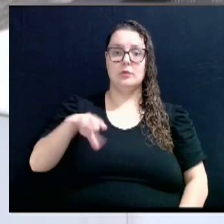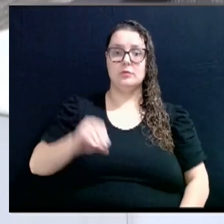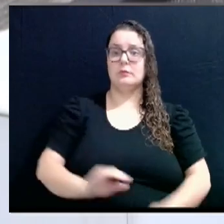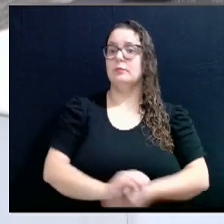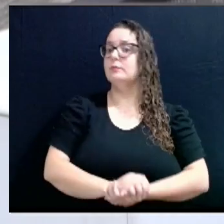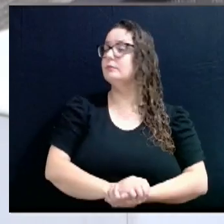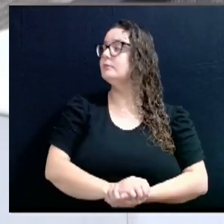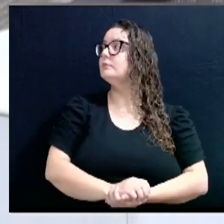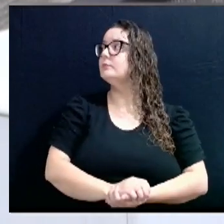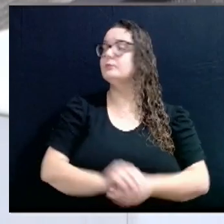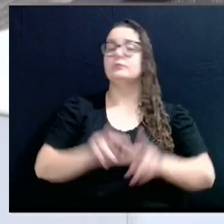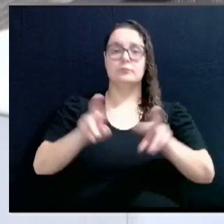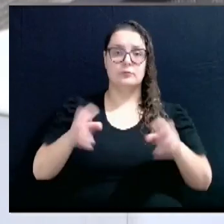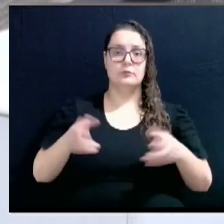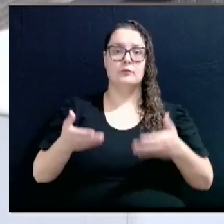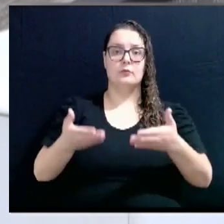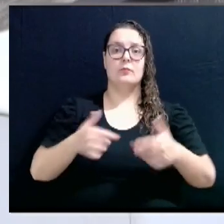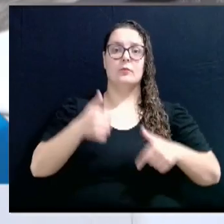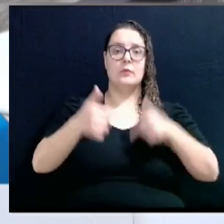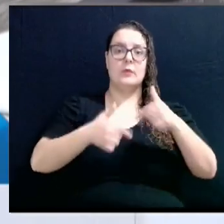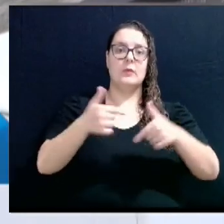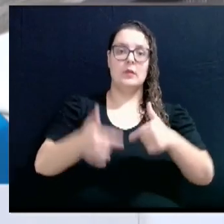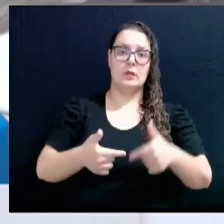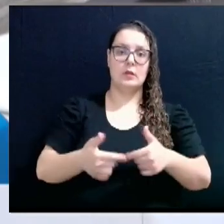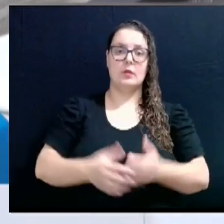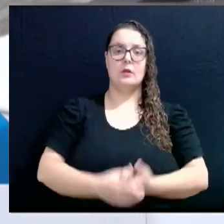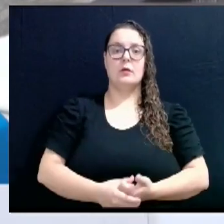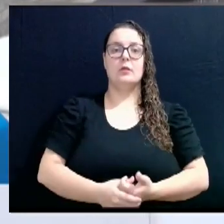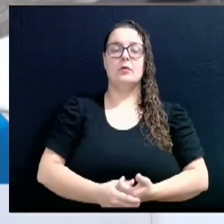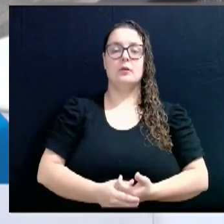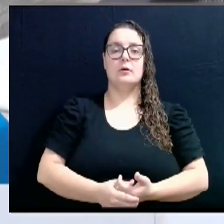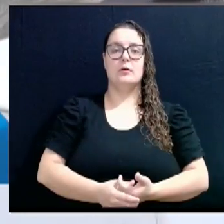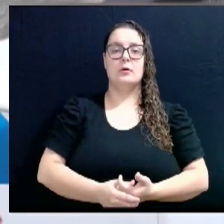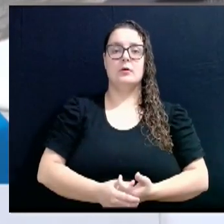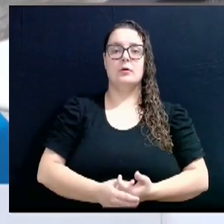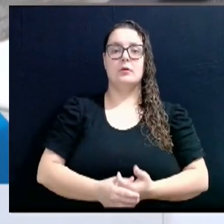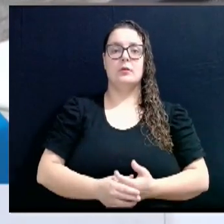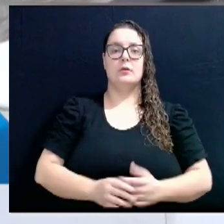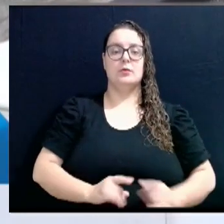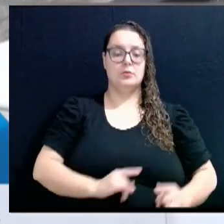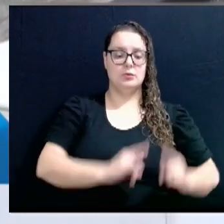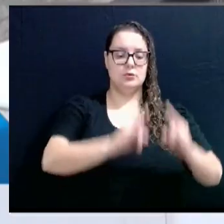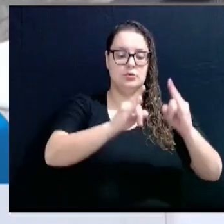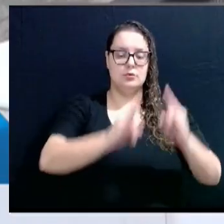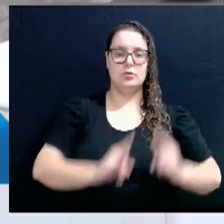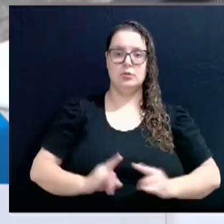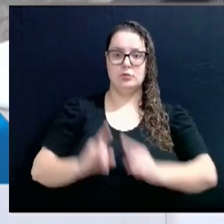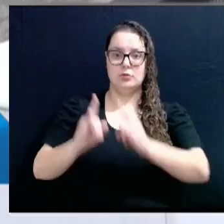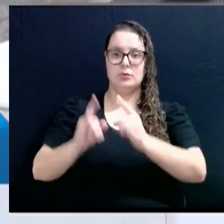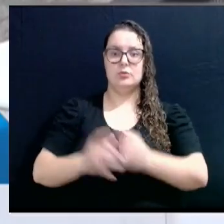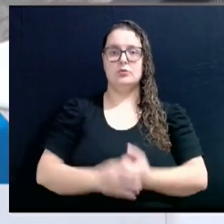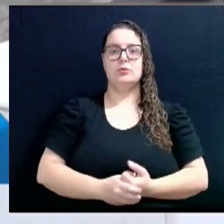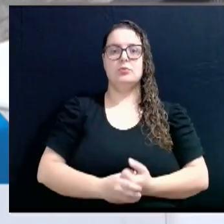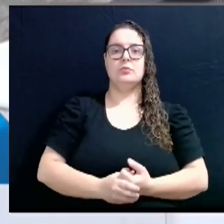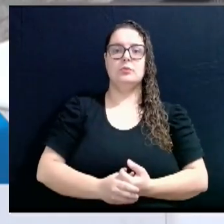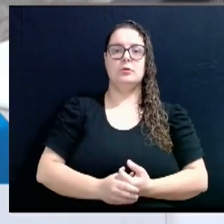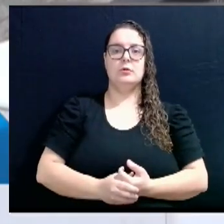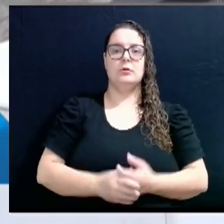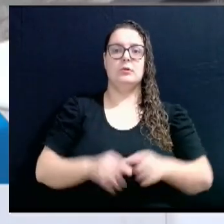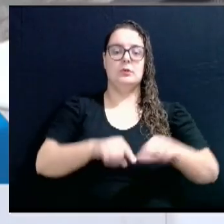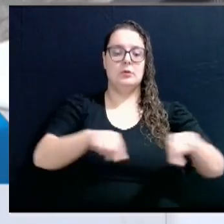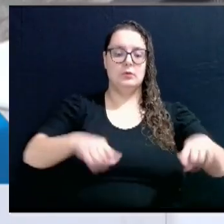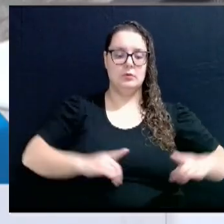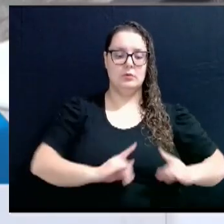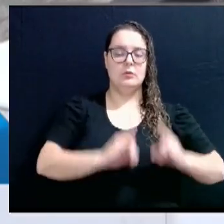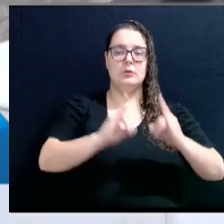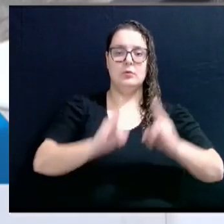pelos trabalhadores de edifícios, né, de prédios, de condomínios, trazido